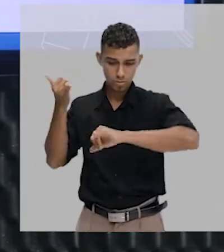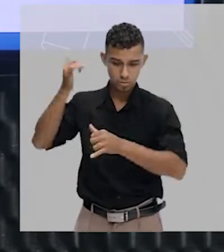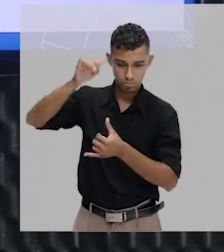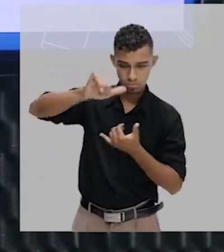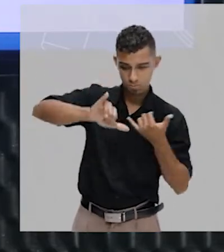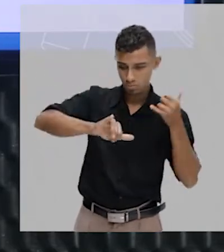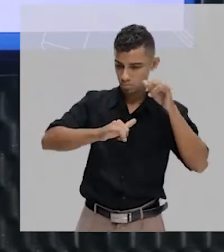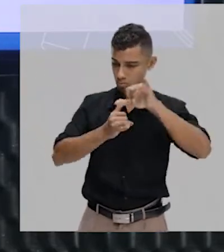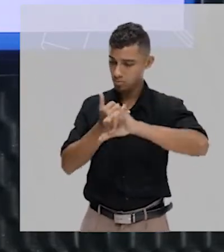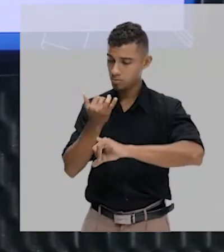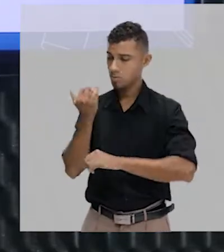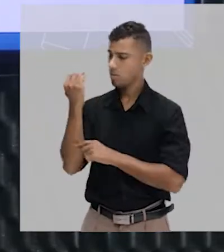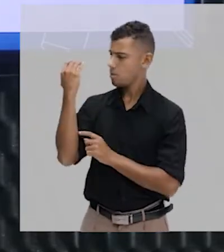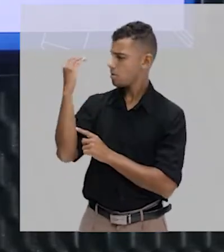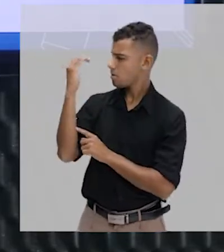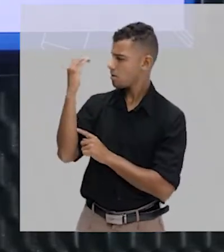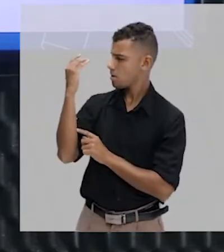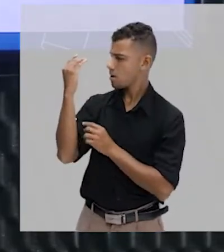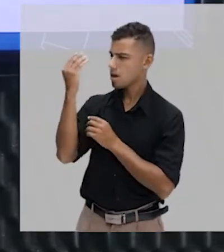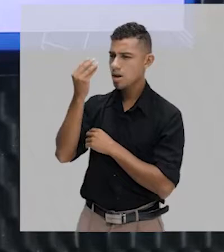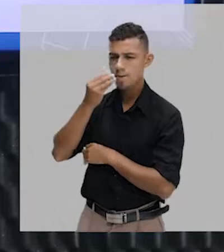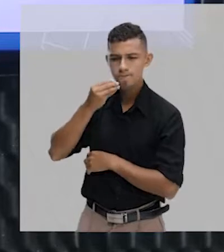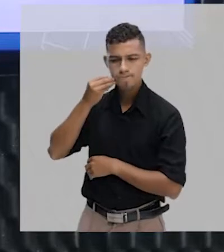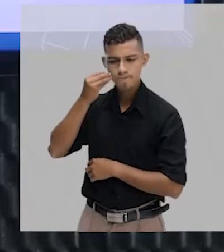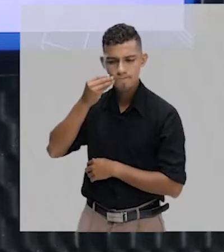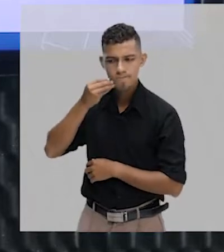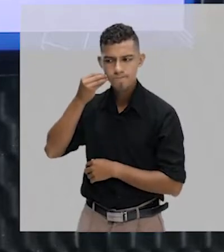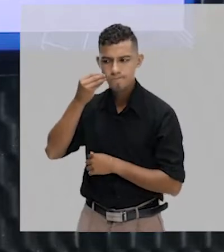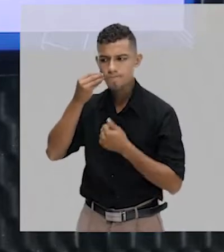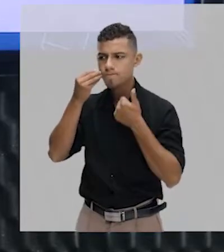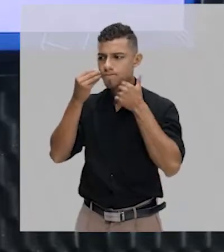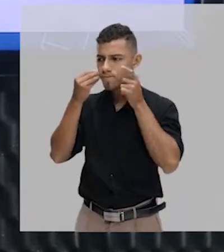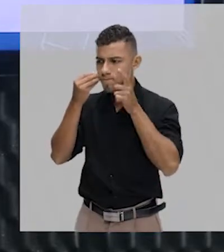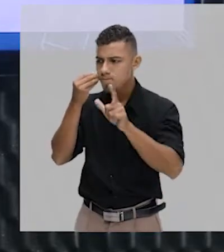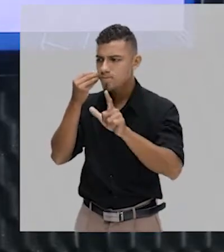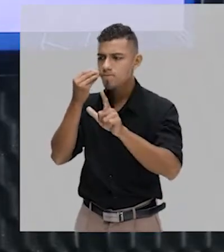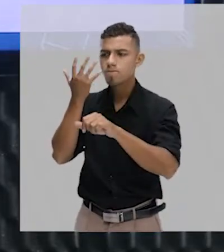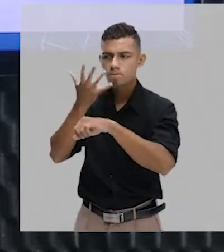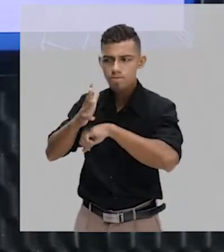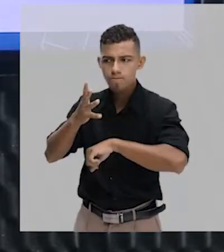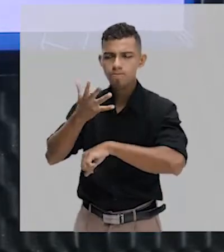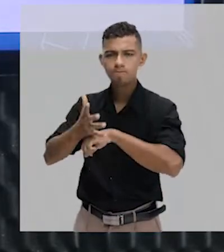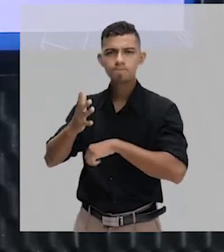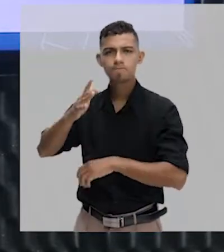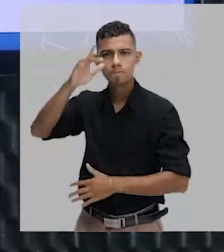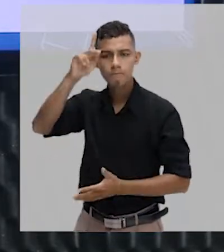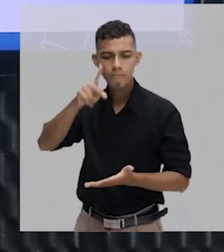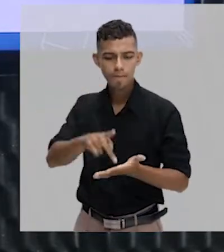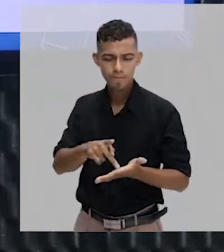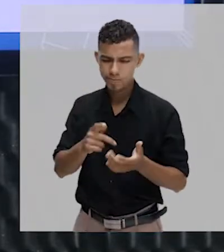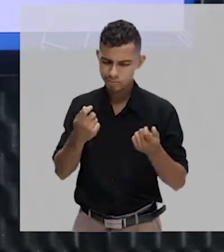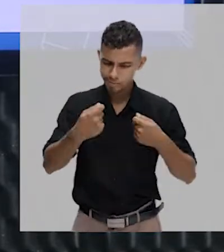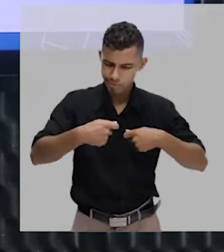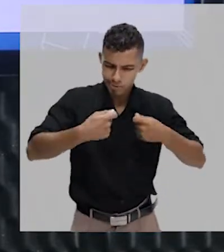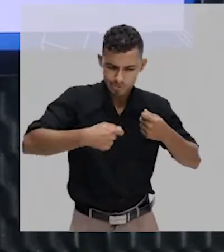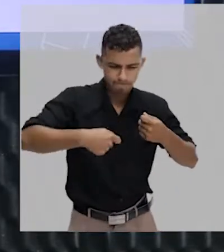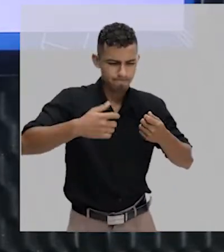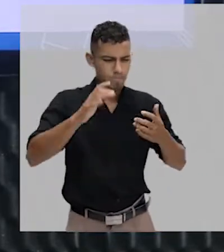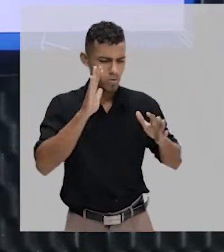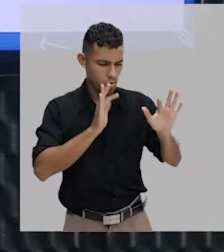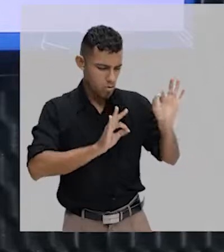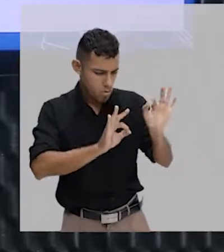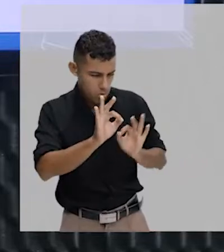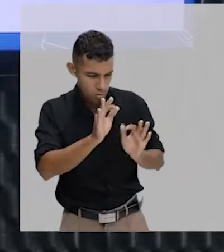experimental, certo? E se é uma ciência experimental, a gente deve estabelecer,